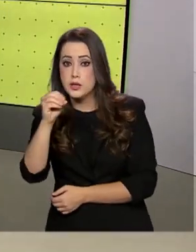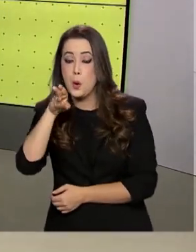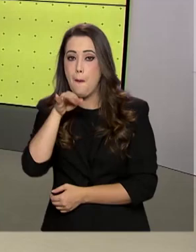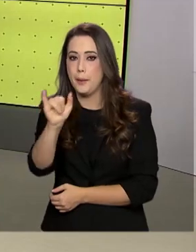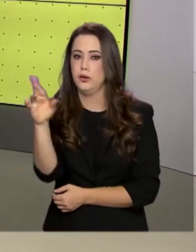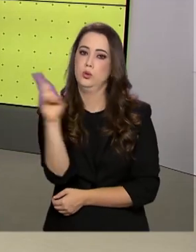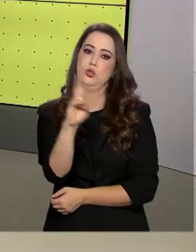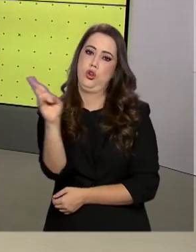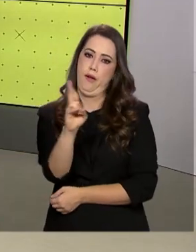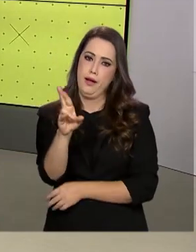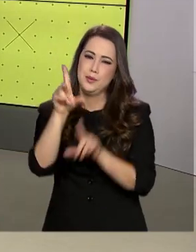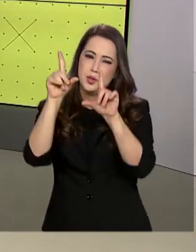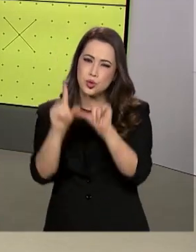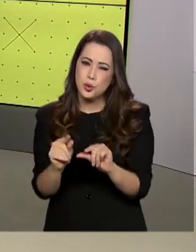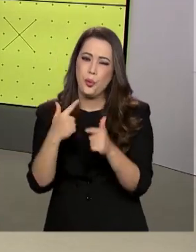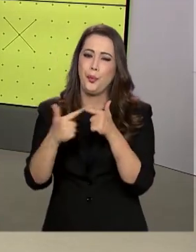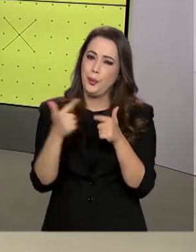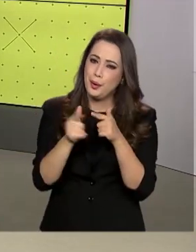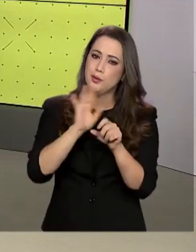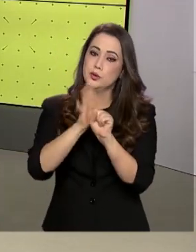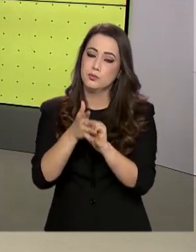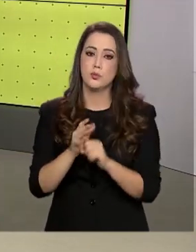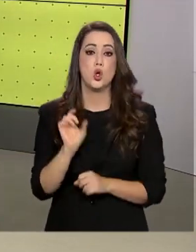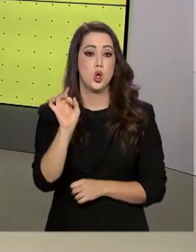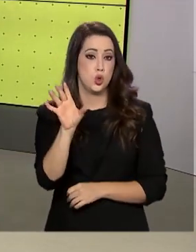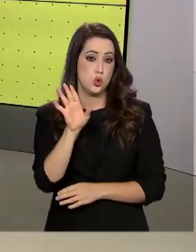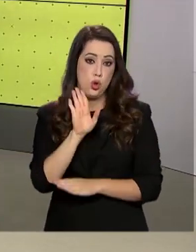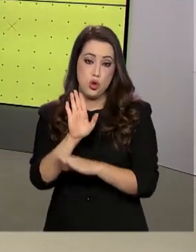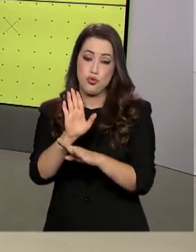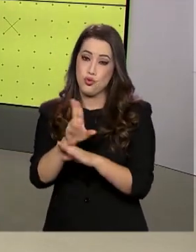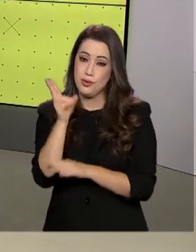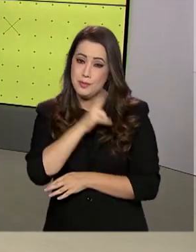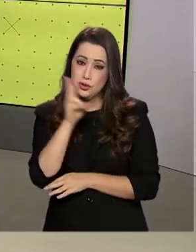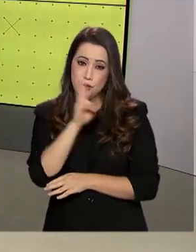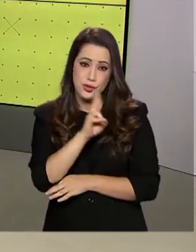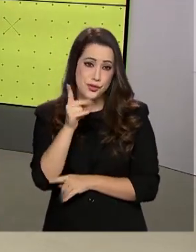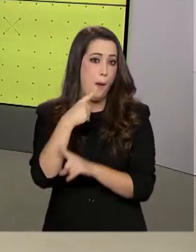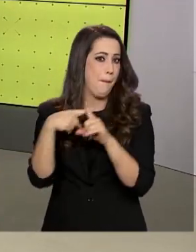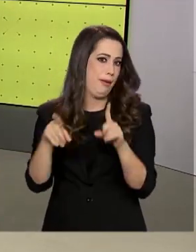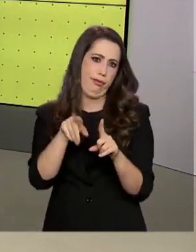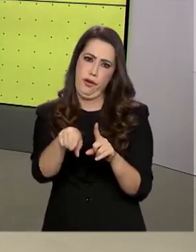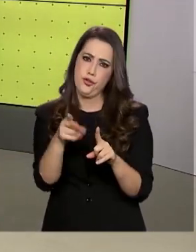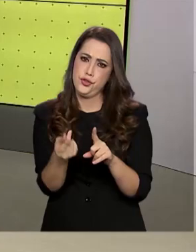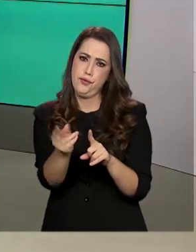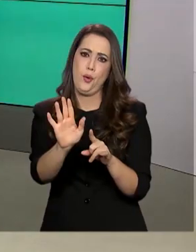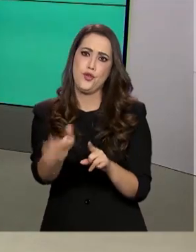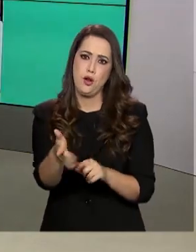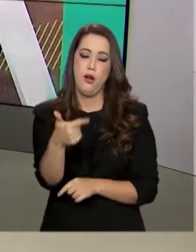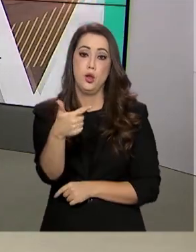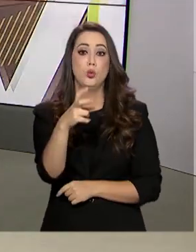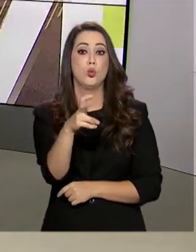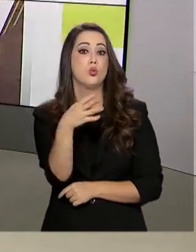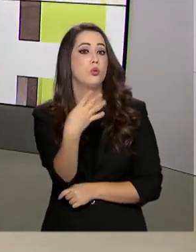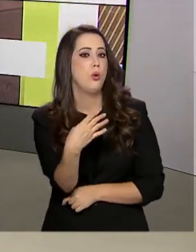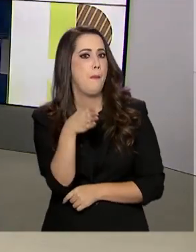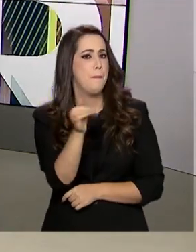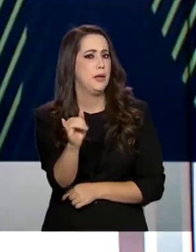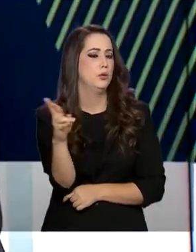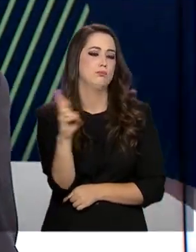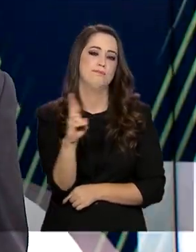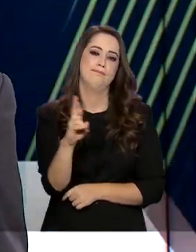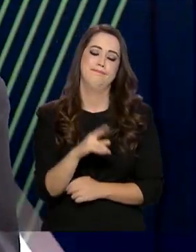efeitos da pandemia. Só o auxílio emergencial consome mais da metade desses recursos, R 254 bilhões.